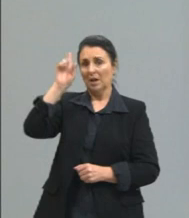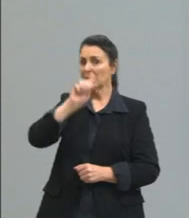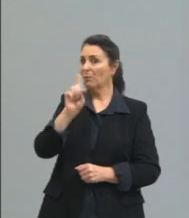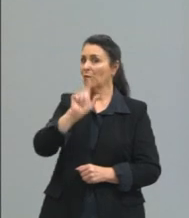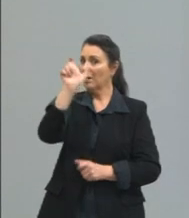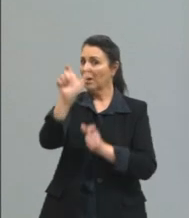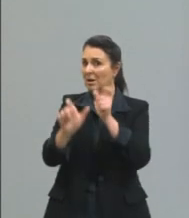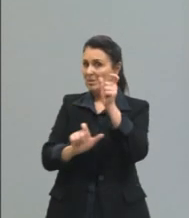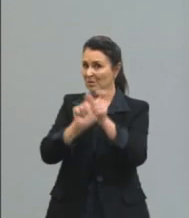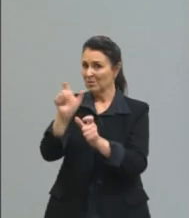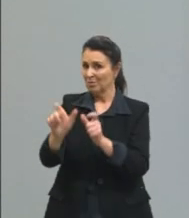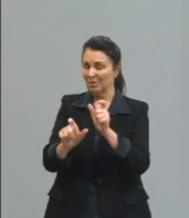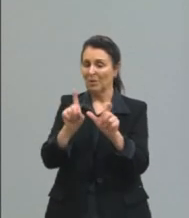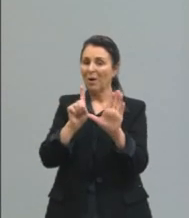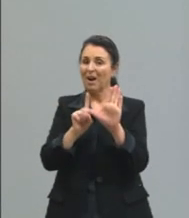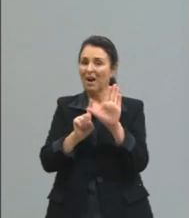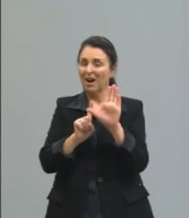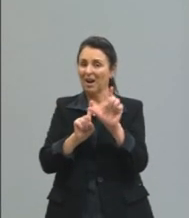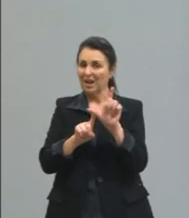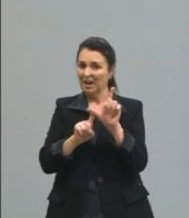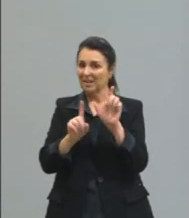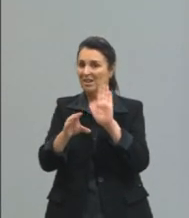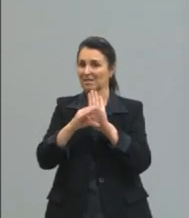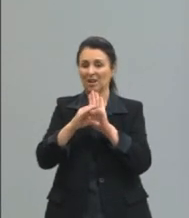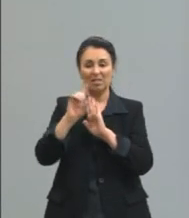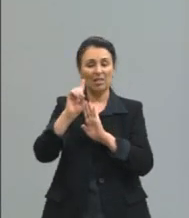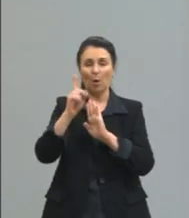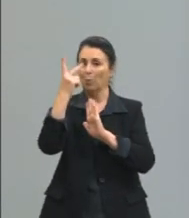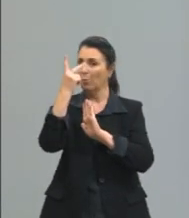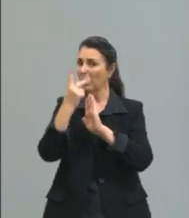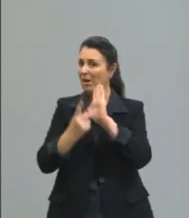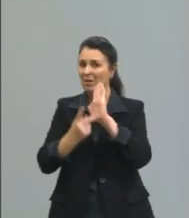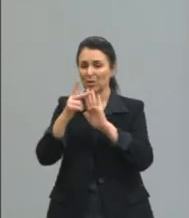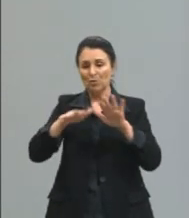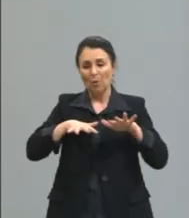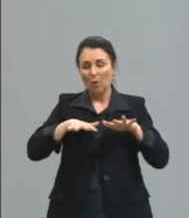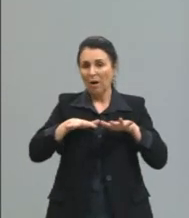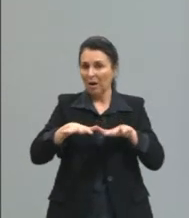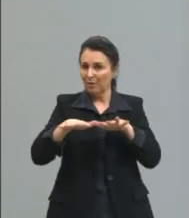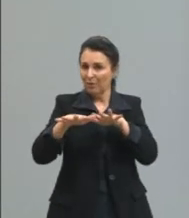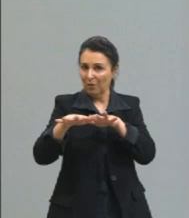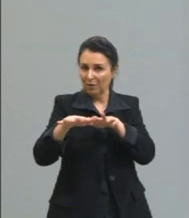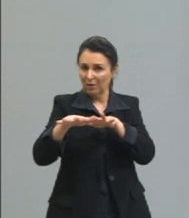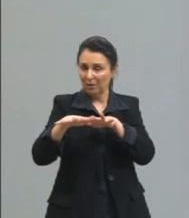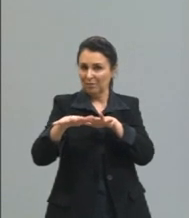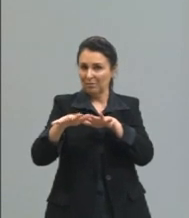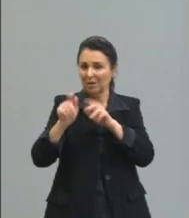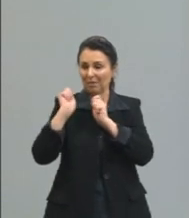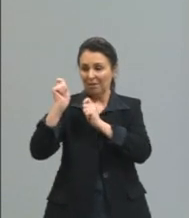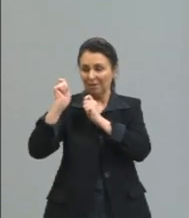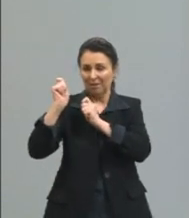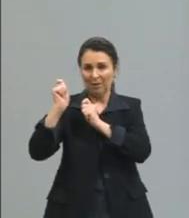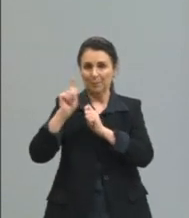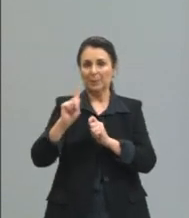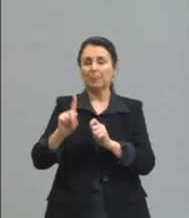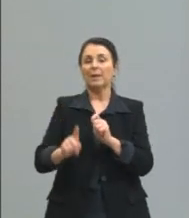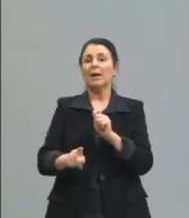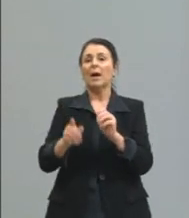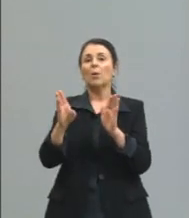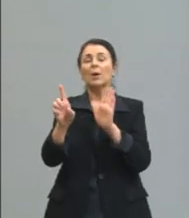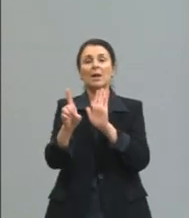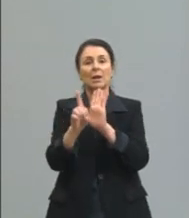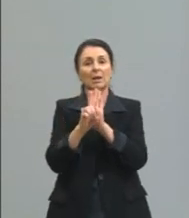está incorreta porque os operários não planejaram essa revolta, ela se deu de uma forma mais espontânea. Alternativa